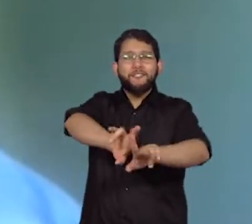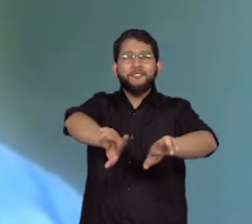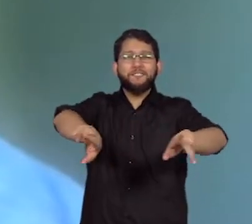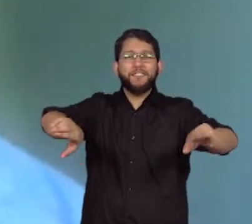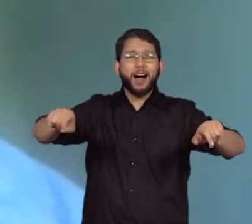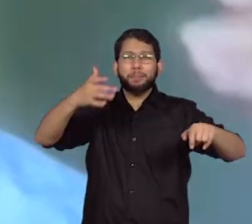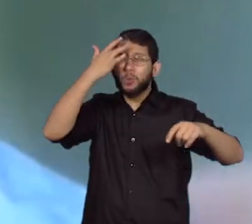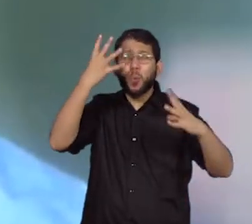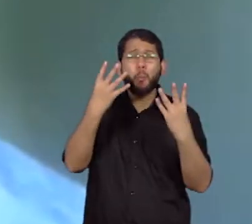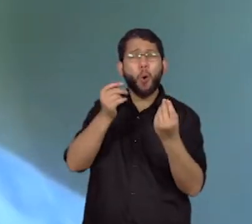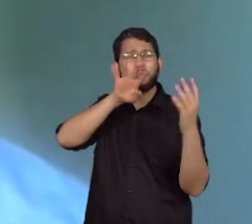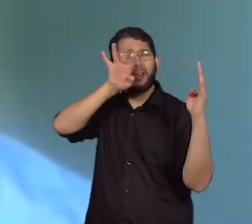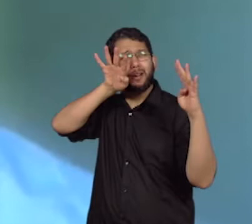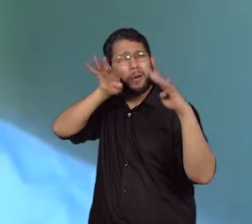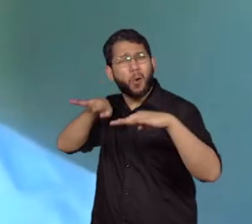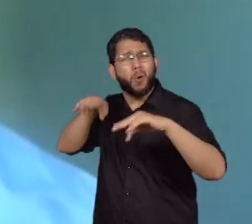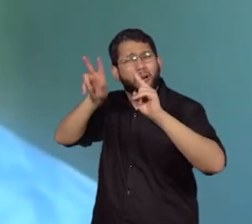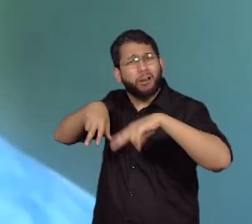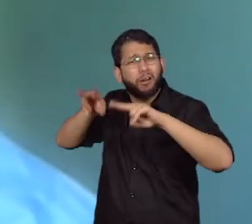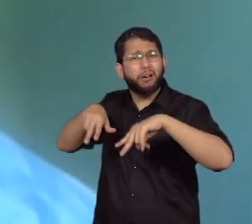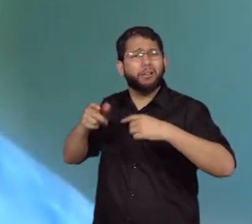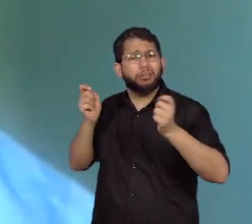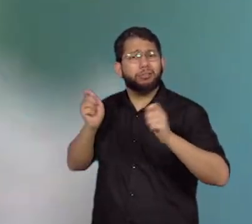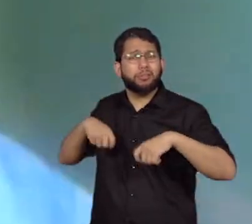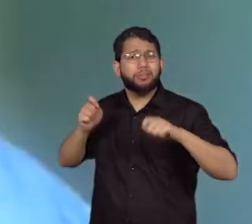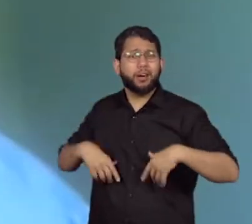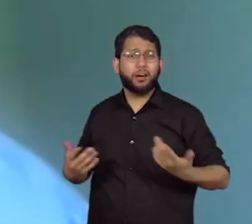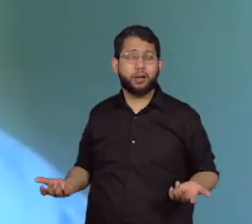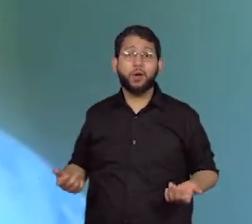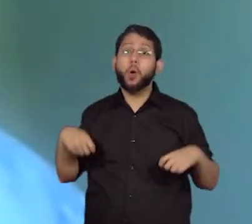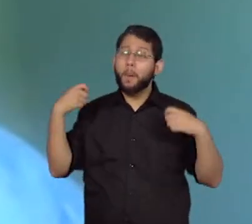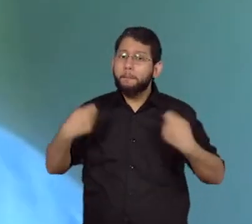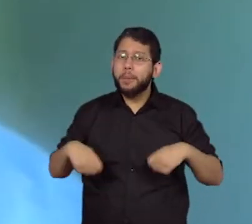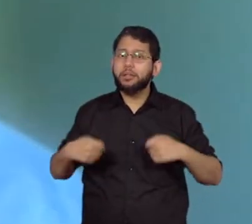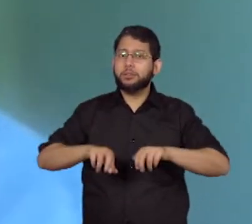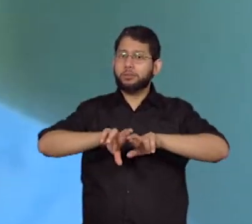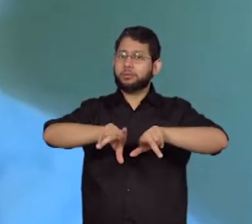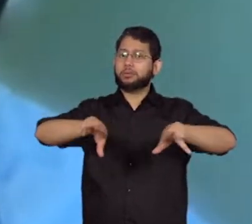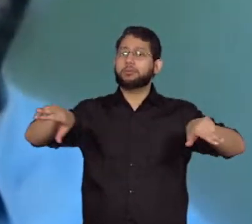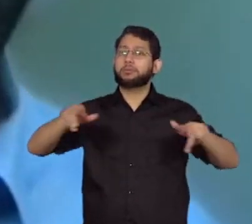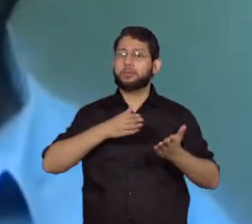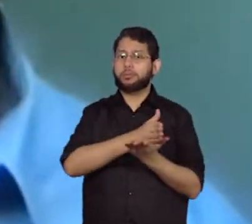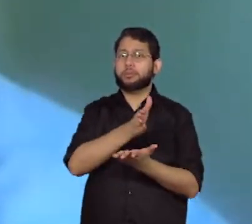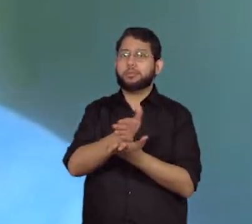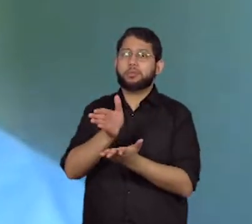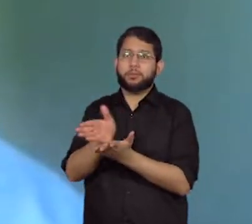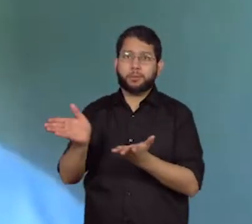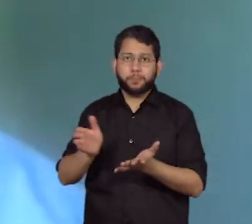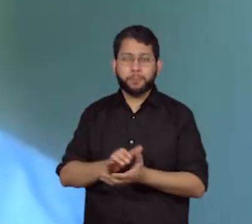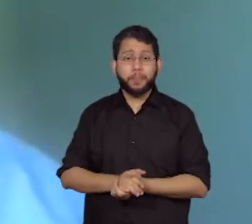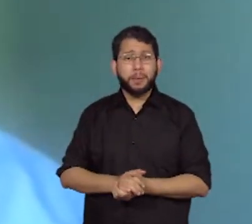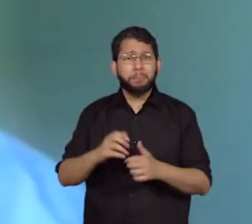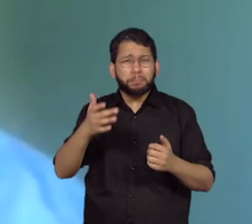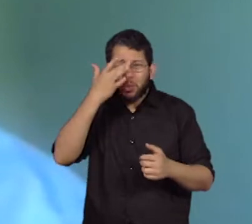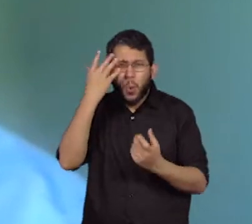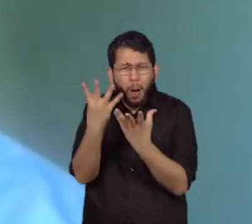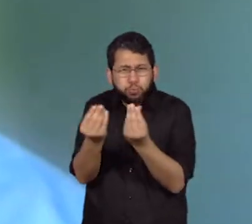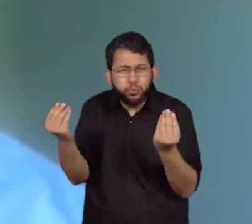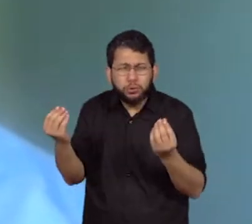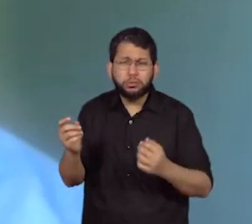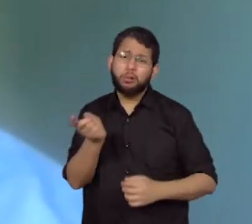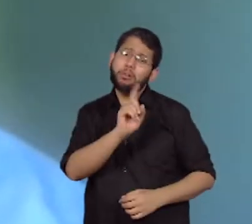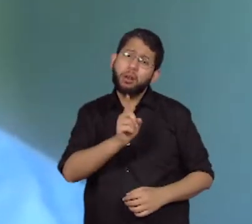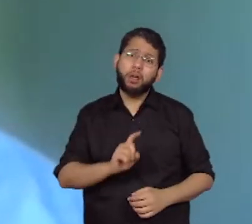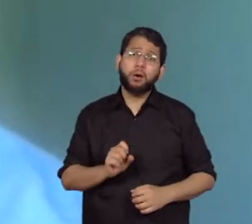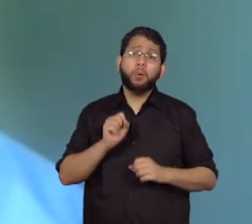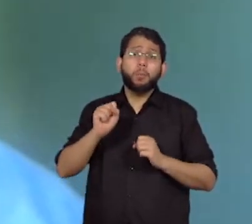conteúdo e ganhar a vida como um produtor de conteúdo, você tem que ter uma audiência. Não necessariamente precisa ser uma audiência grande. Pode